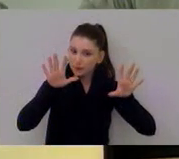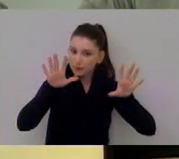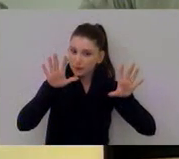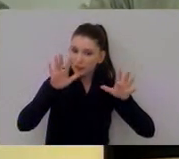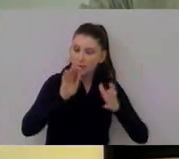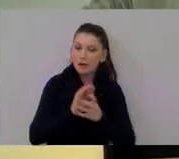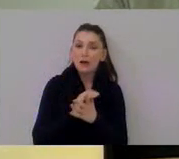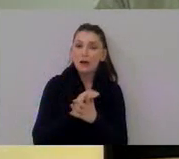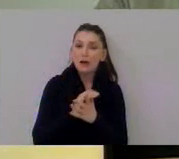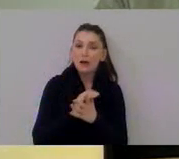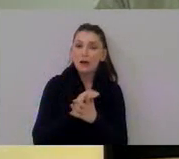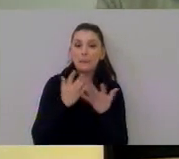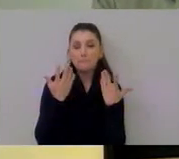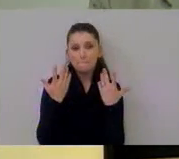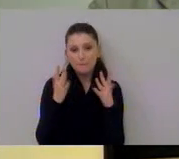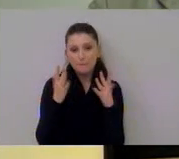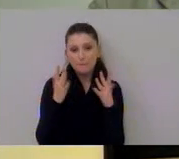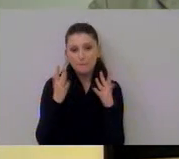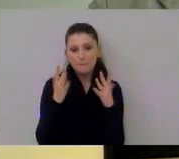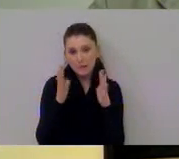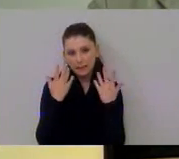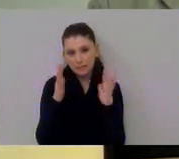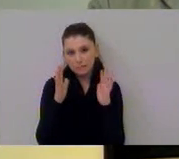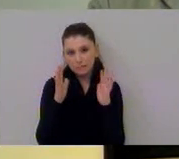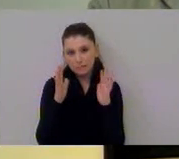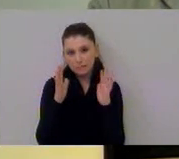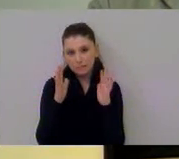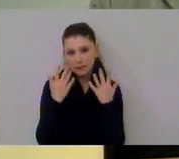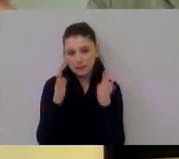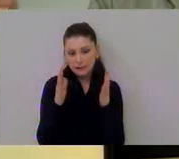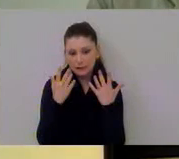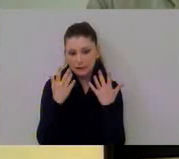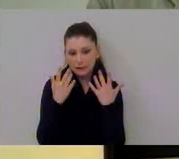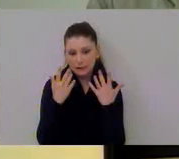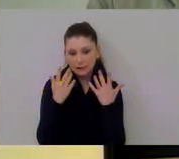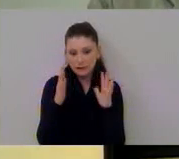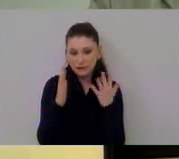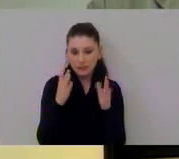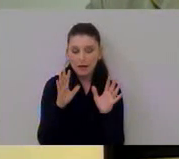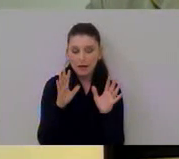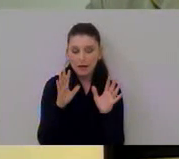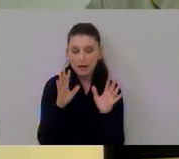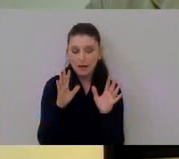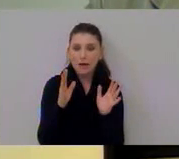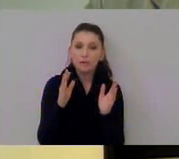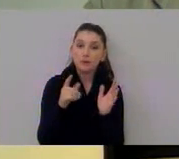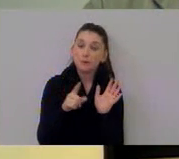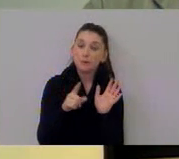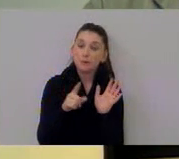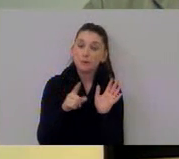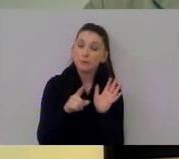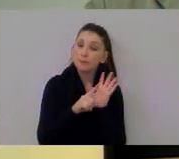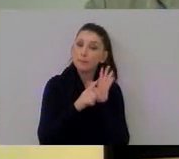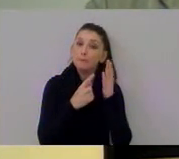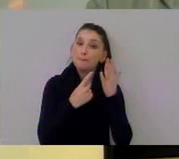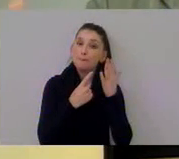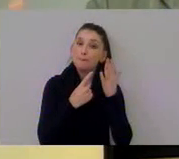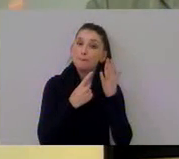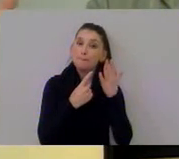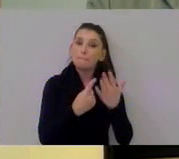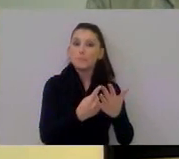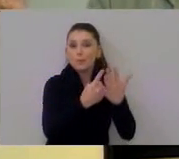parabenizá-los, então, por trazer tudo isso para nós. Mas a